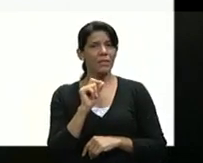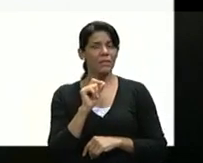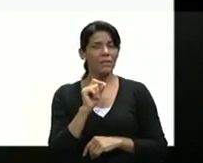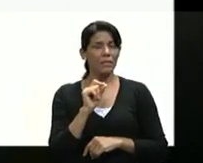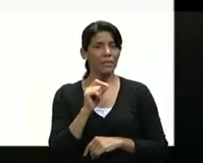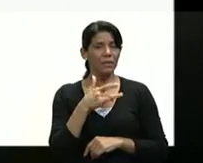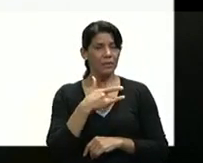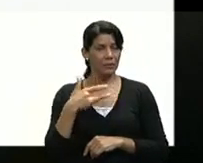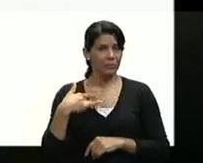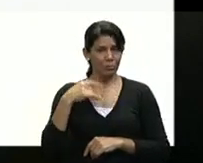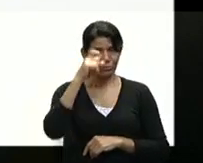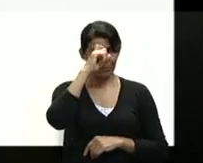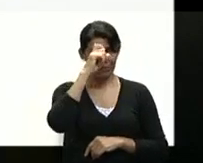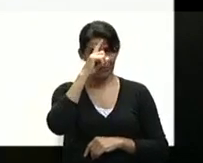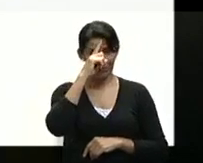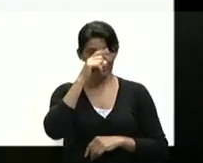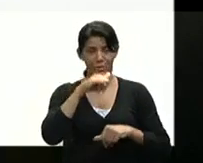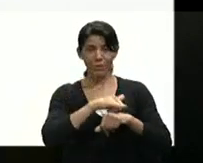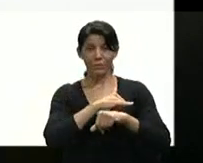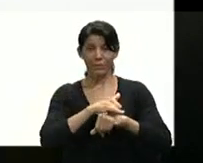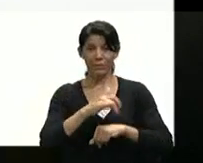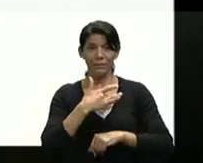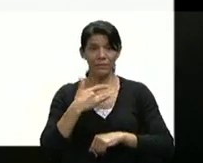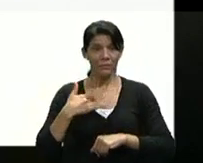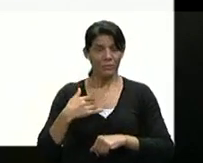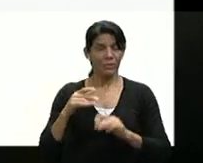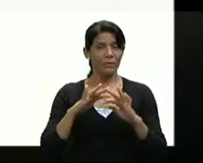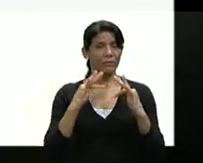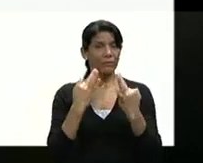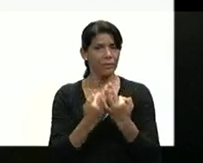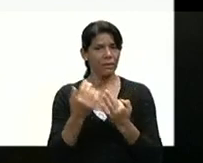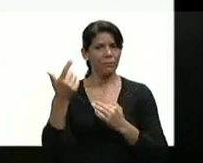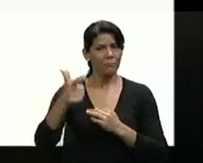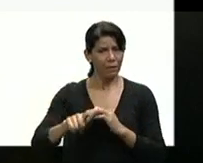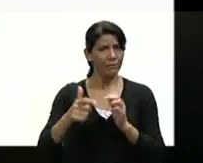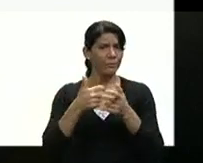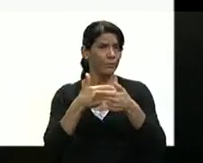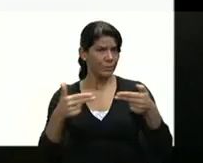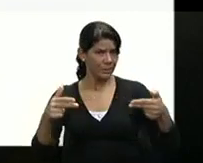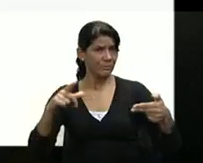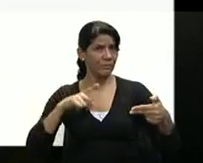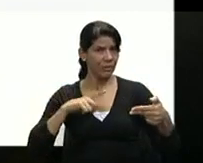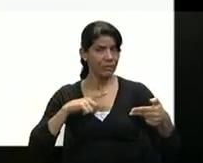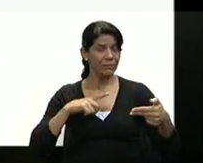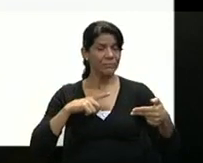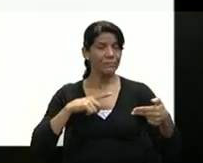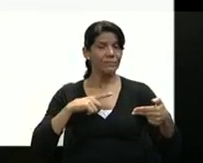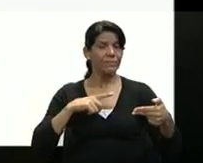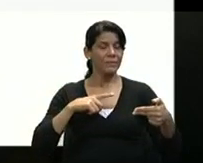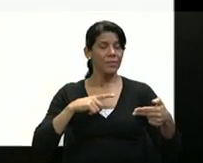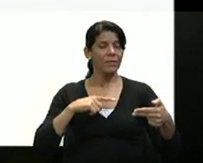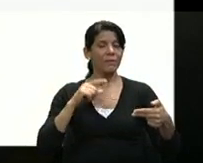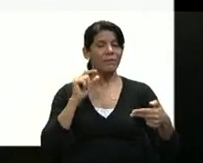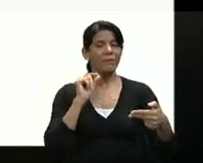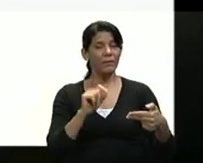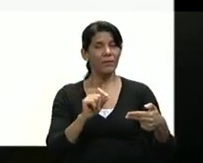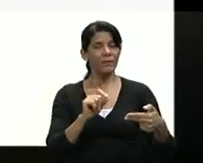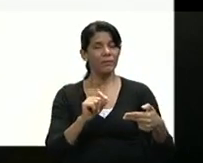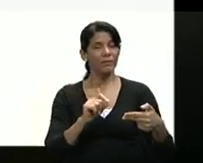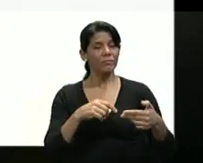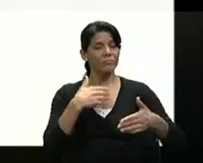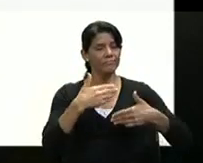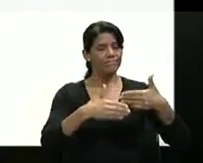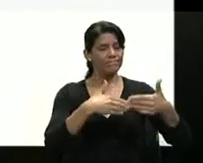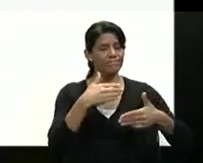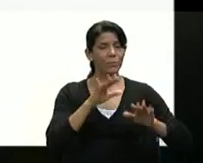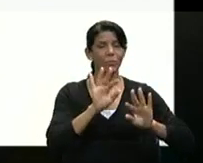Unidade Básica de Saúde, com a Estratégia de Saúde da Família e outros elementos da atenção primária, vão trabalhar